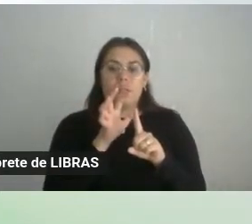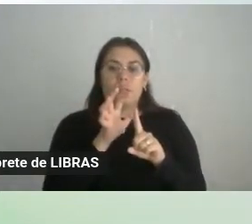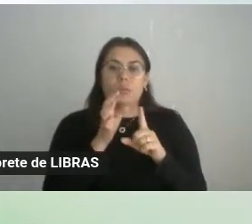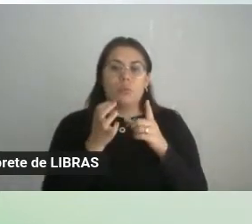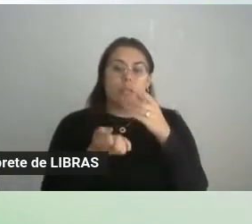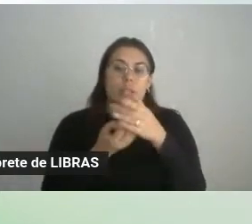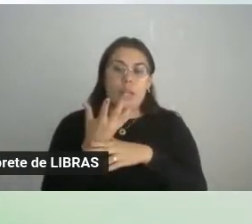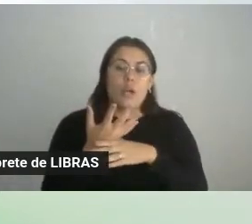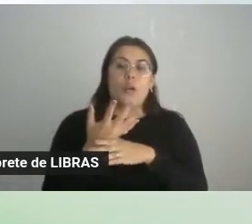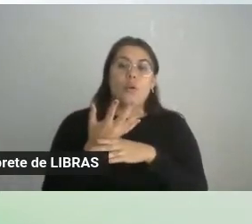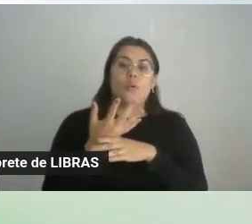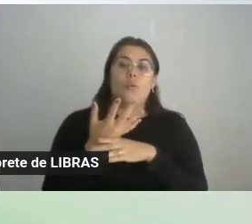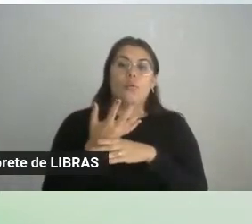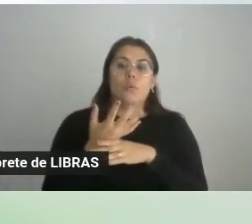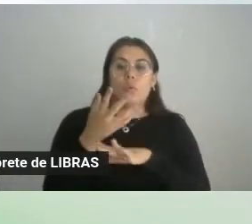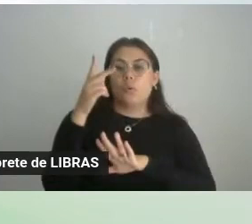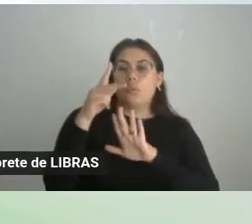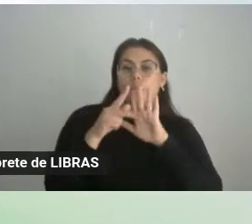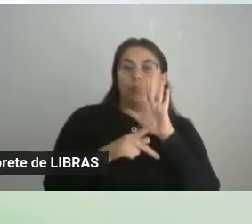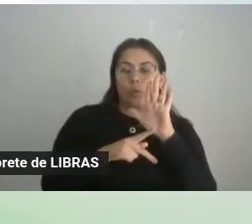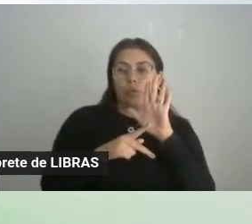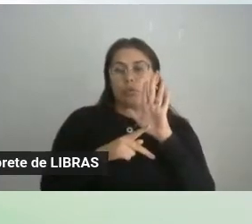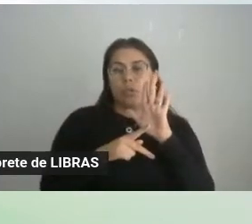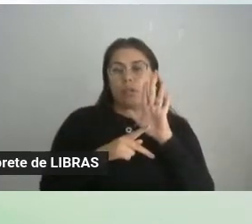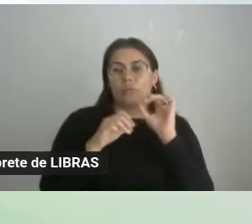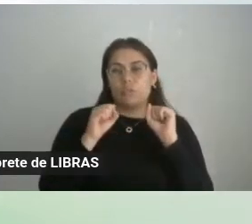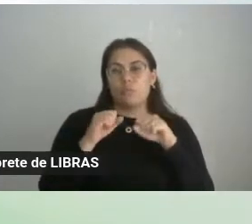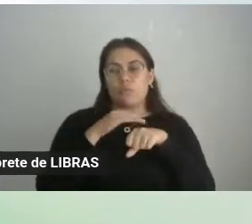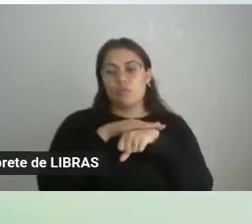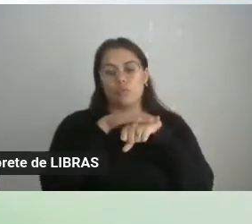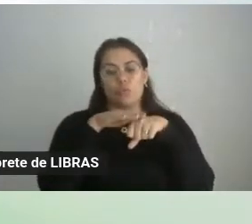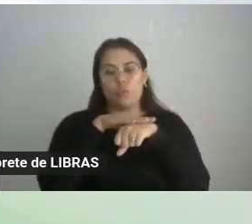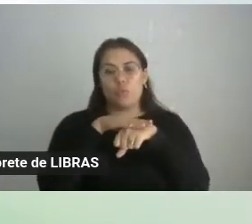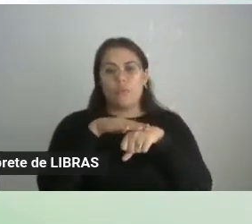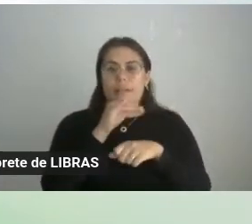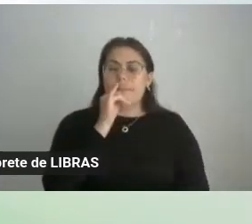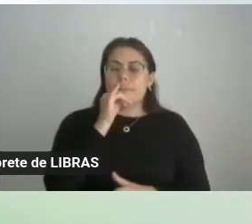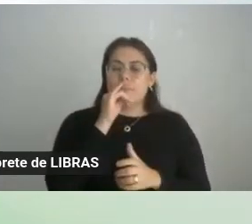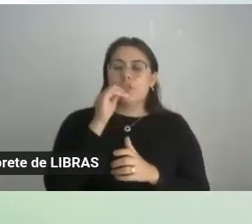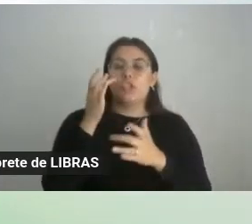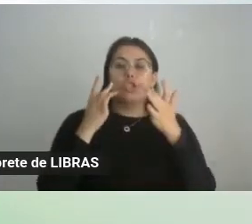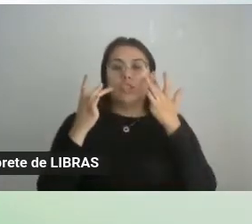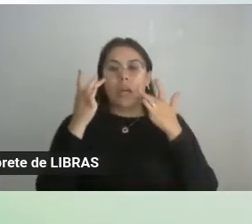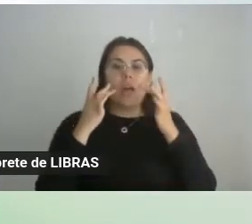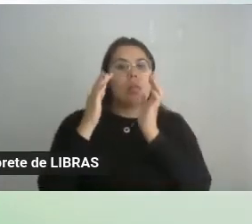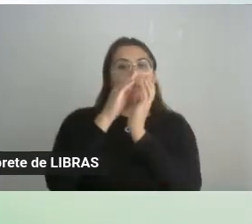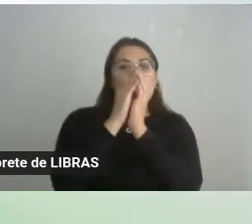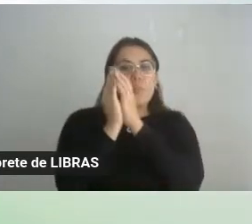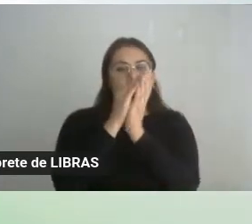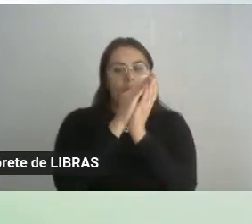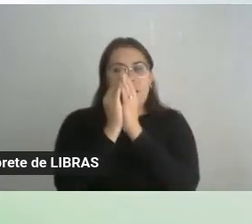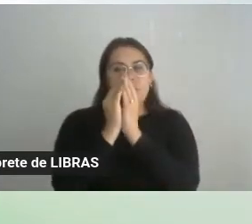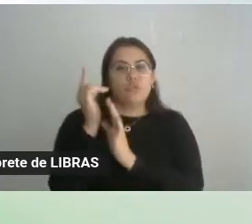projeto onde a gente possa falar com essas crianças, através do teatro de bonecos, às vezes a gente tem a oportunidade de